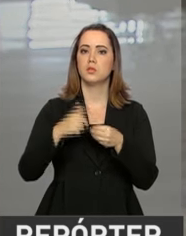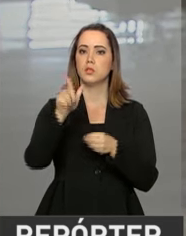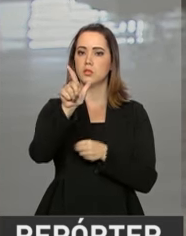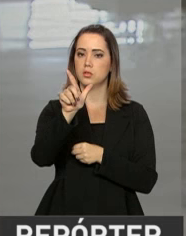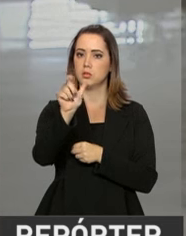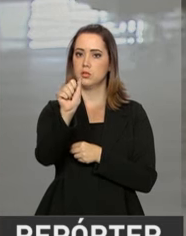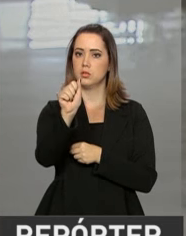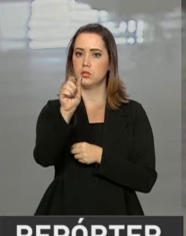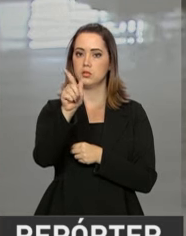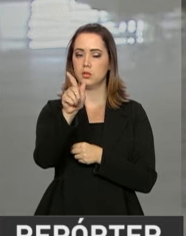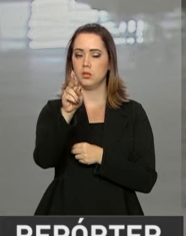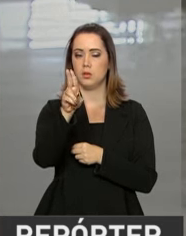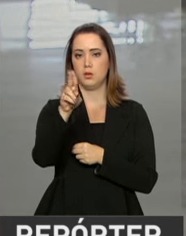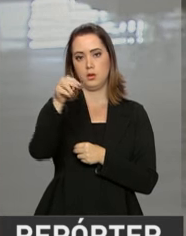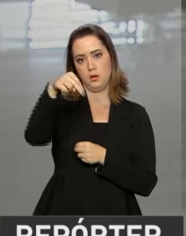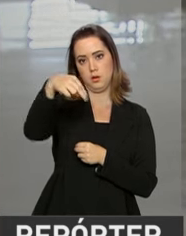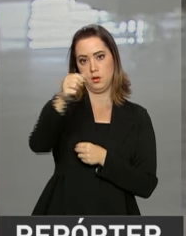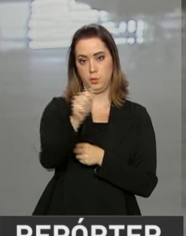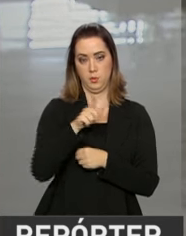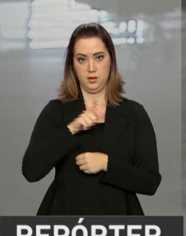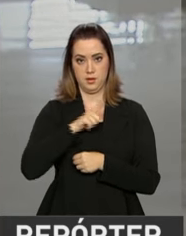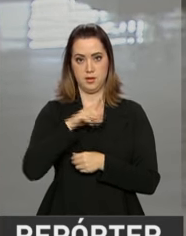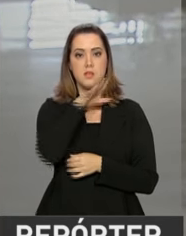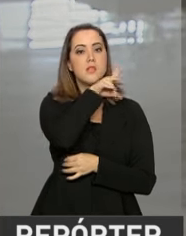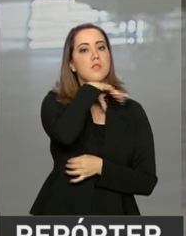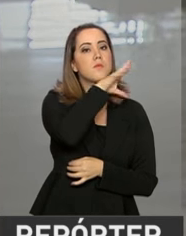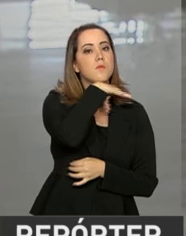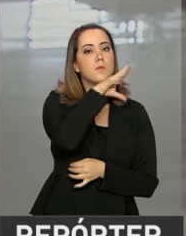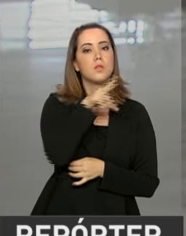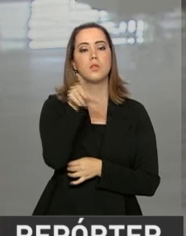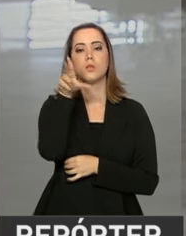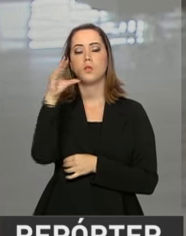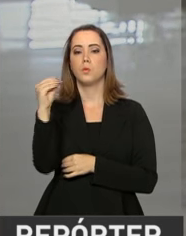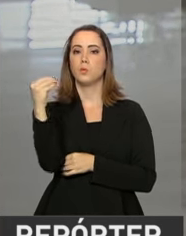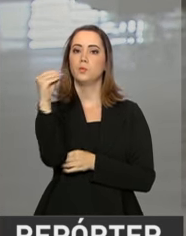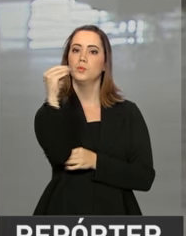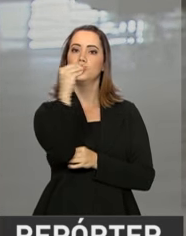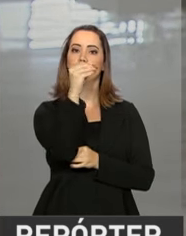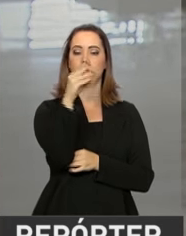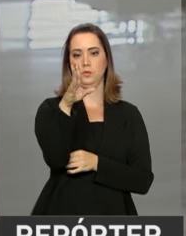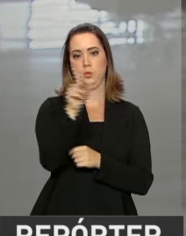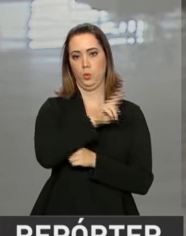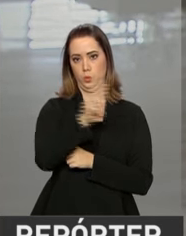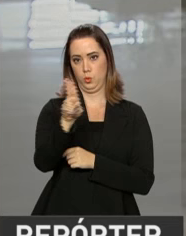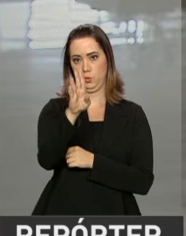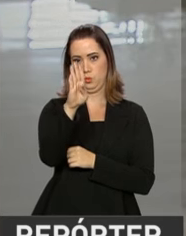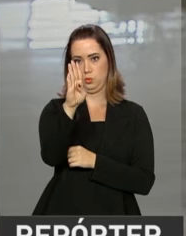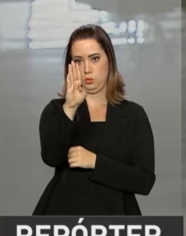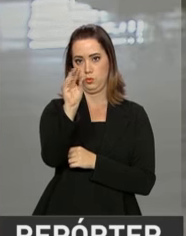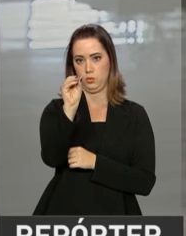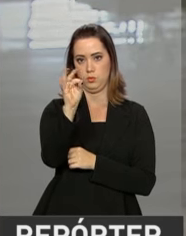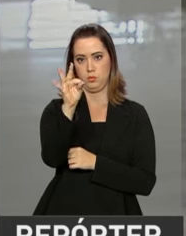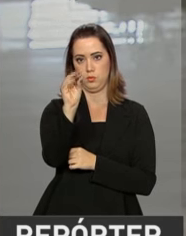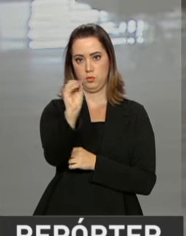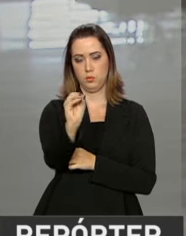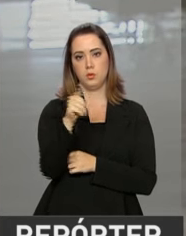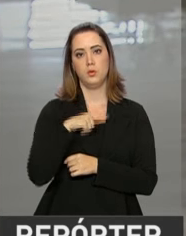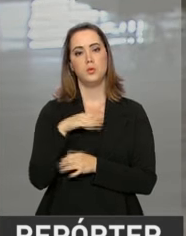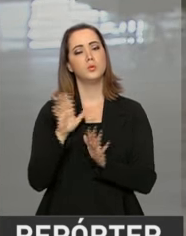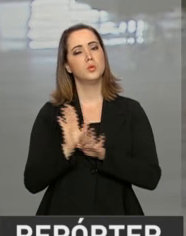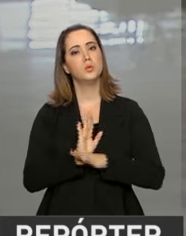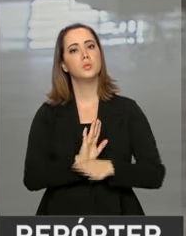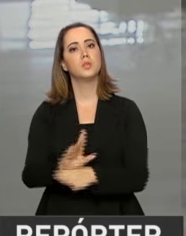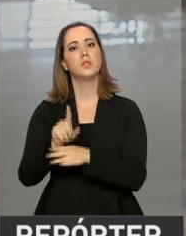botos, eles são chamados de pescadores porque eles ajudam a população local na pesca da tainha, que é um peixe